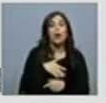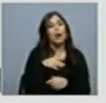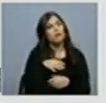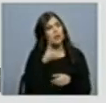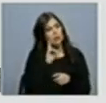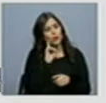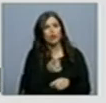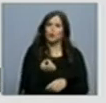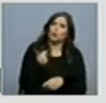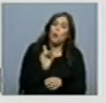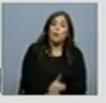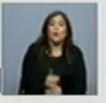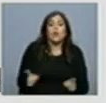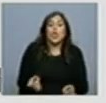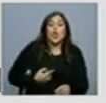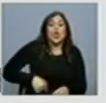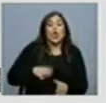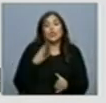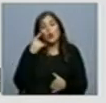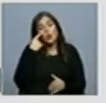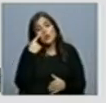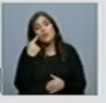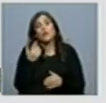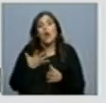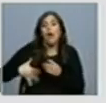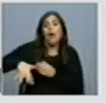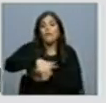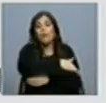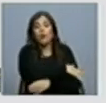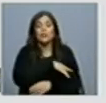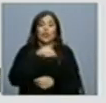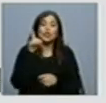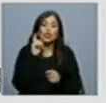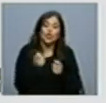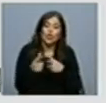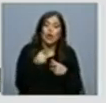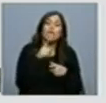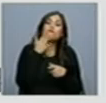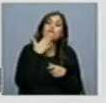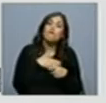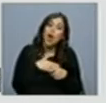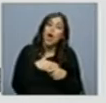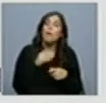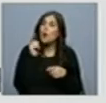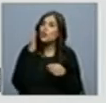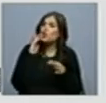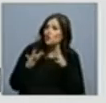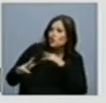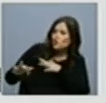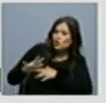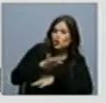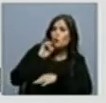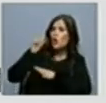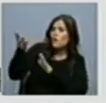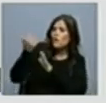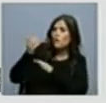temos conhecimento de que à volta de anãs brancas pode existir, de facto, poeira, cuja origem pode ser, por